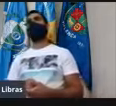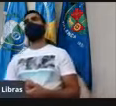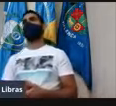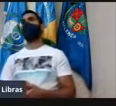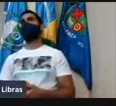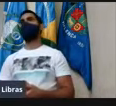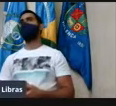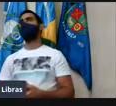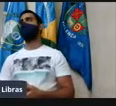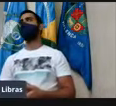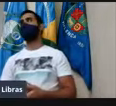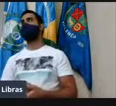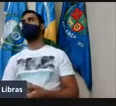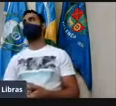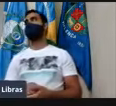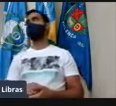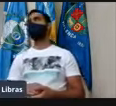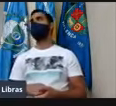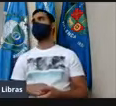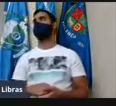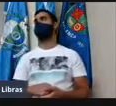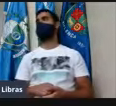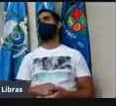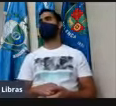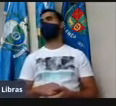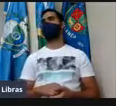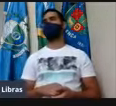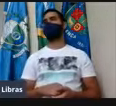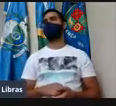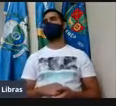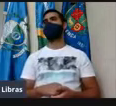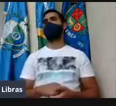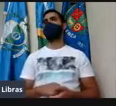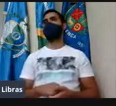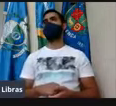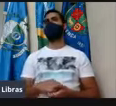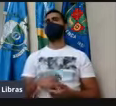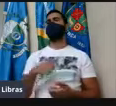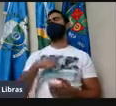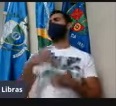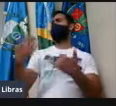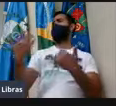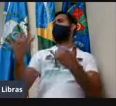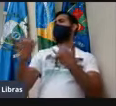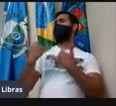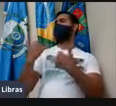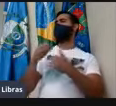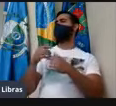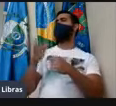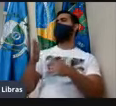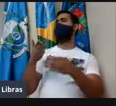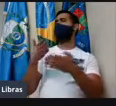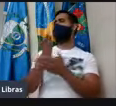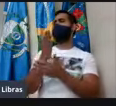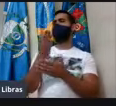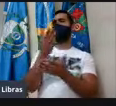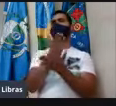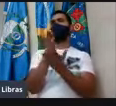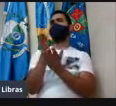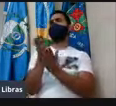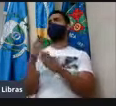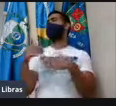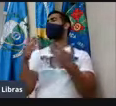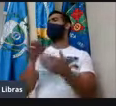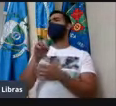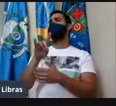informasse. Obrigado. Não, pode responder também daí. Eu queria só que você me informasse quanto a gente chegamos aqui, a gente aprovamos o parcelamento. Qual foi a dívida